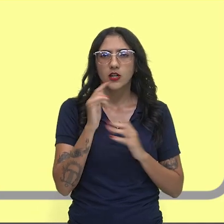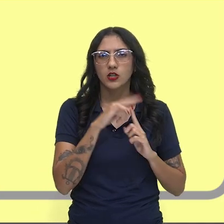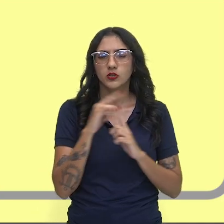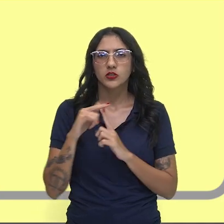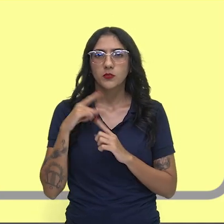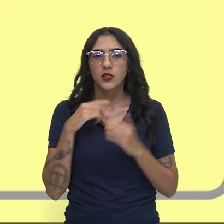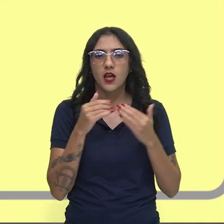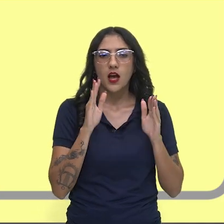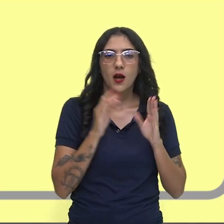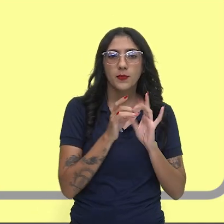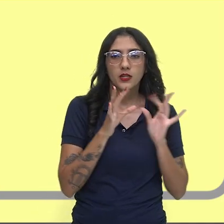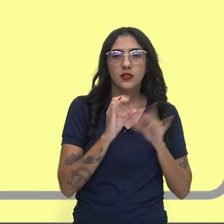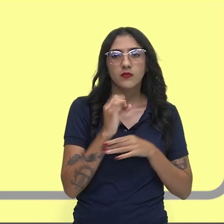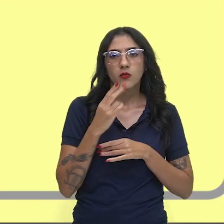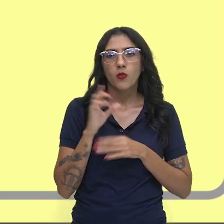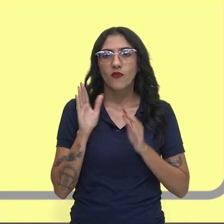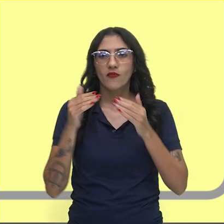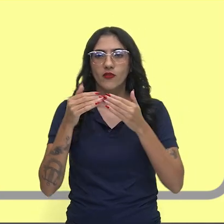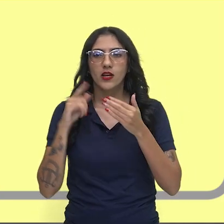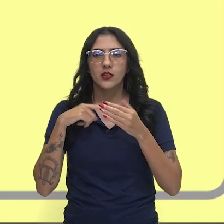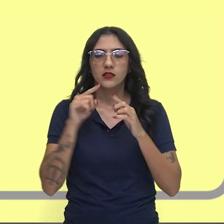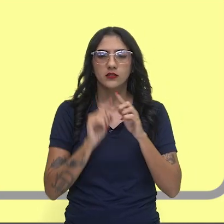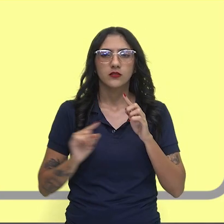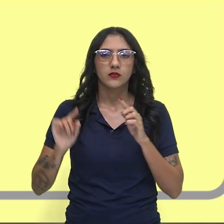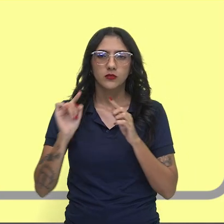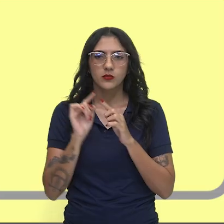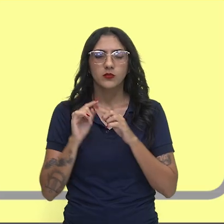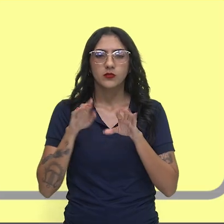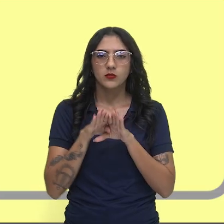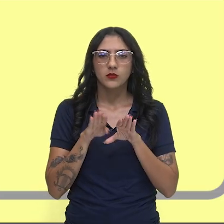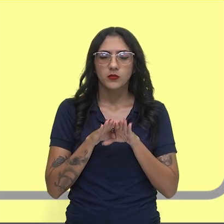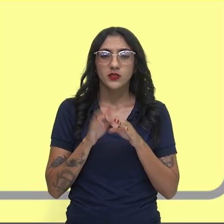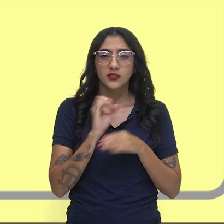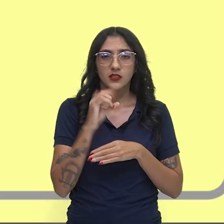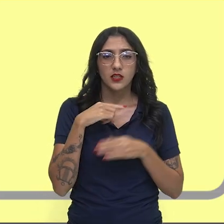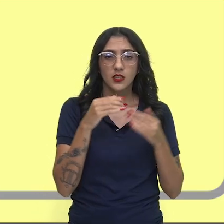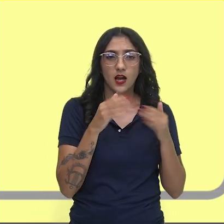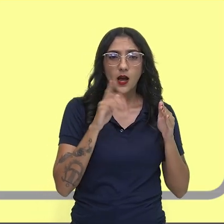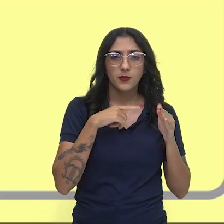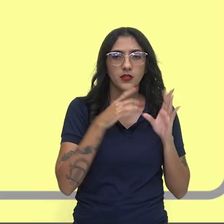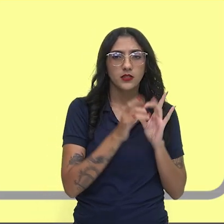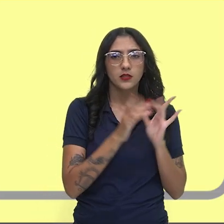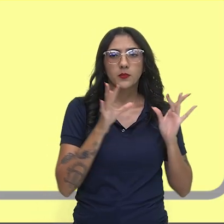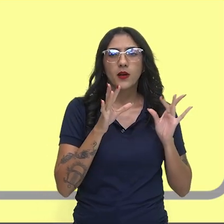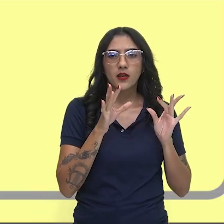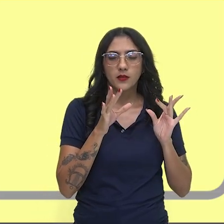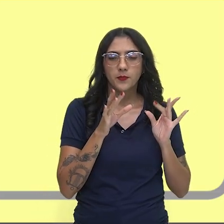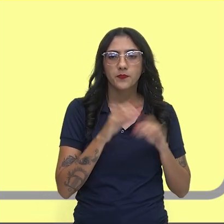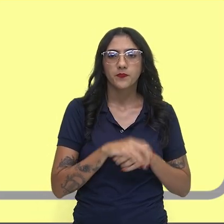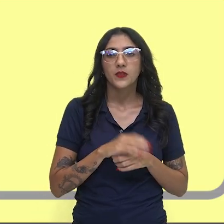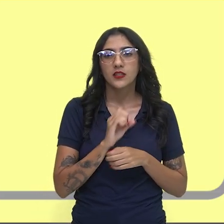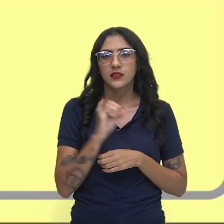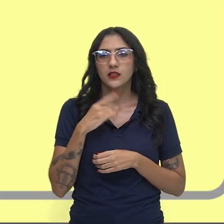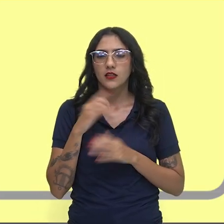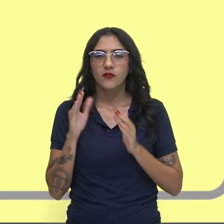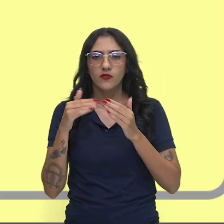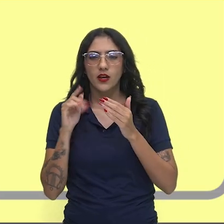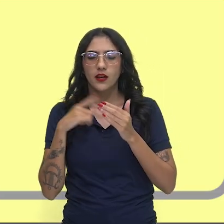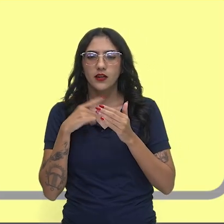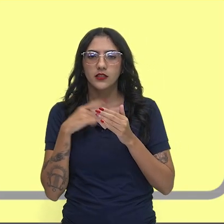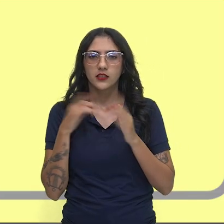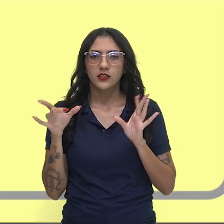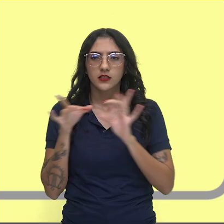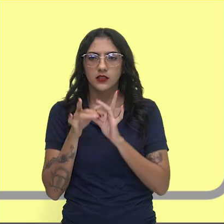abrem ou fecham o circuito. Interruptor aberto, abre o circuito. Interruptor fechado,